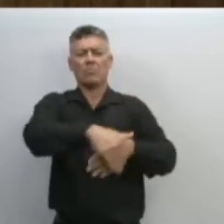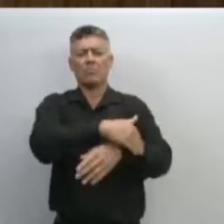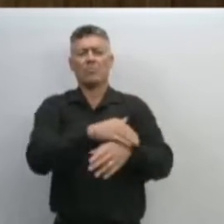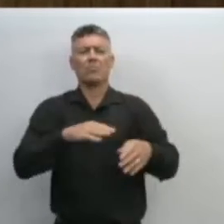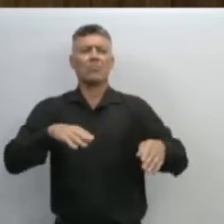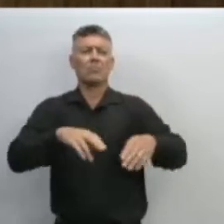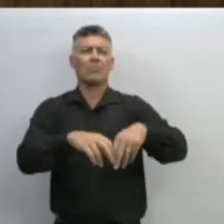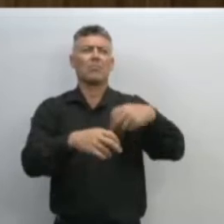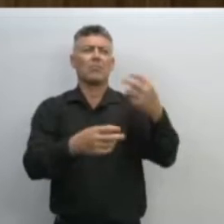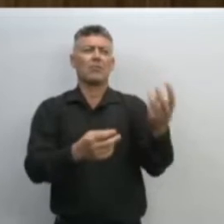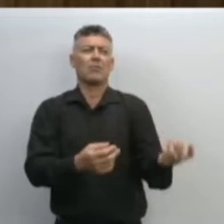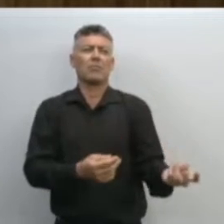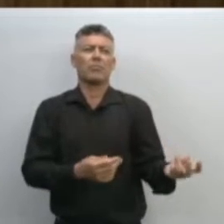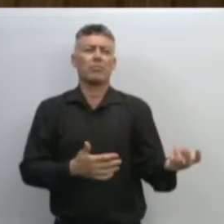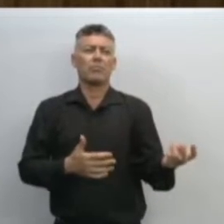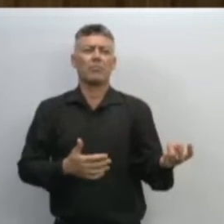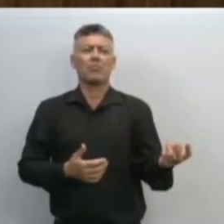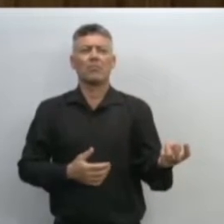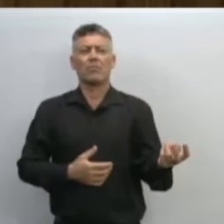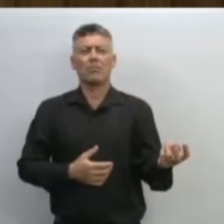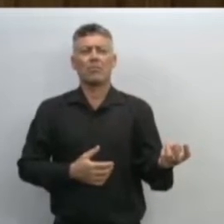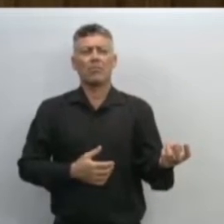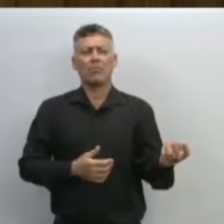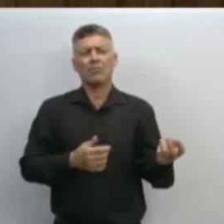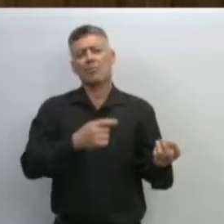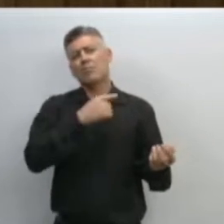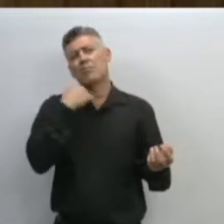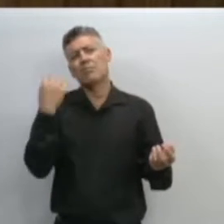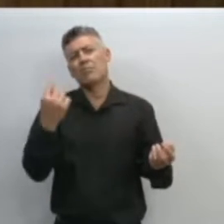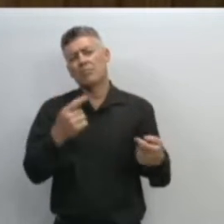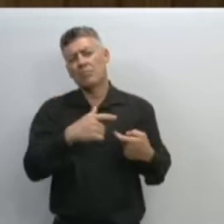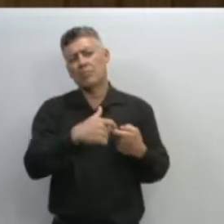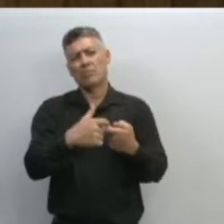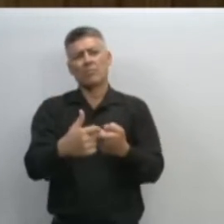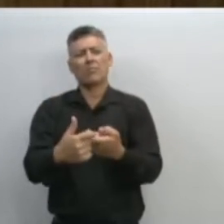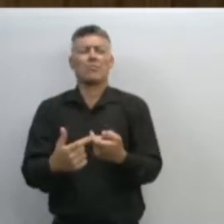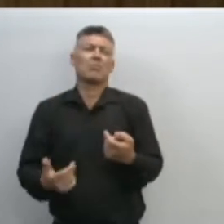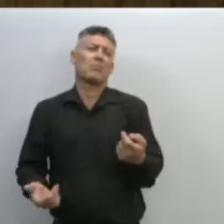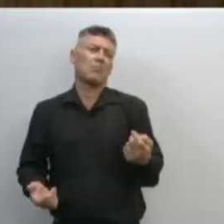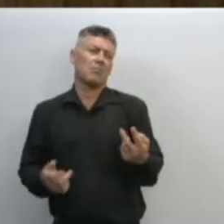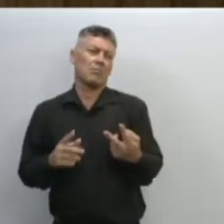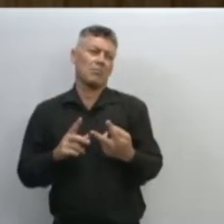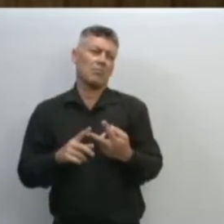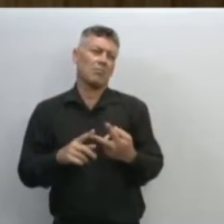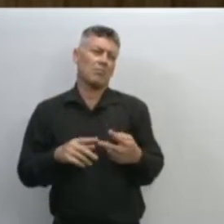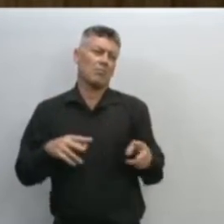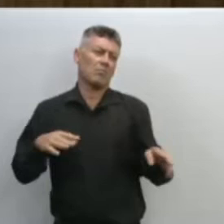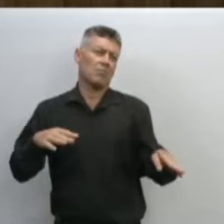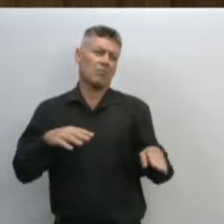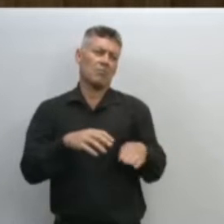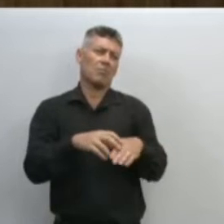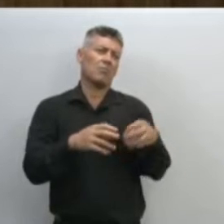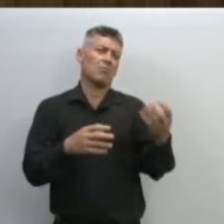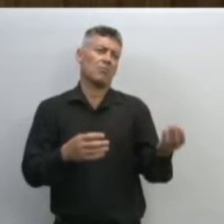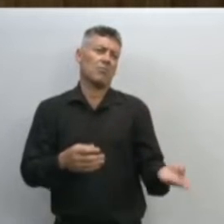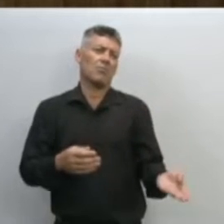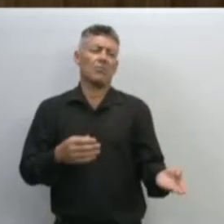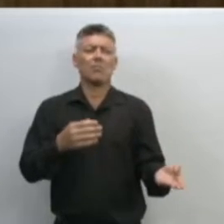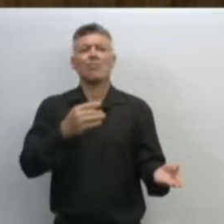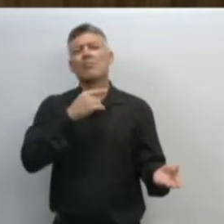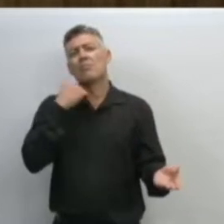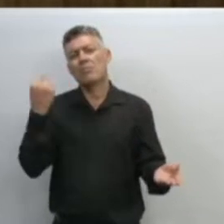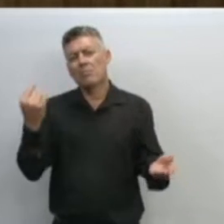acidentes como esse, que leva à morte do animal, que leva a um acidente que pode levar ao óbito do ser